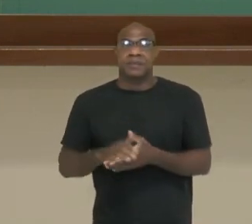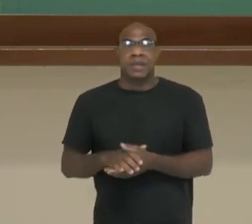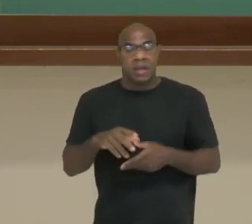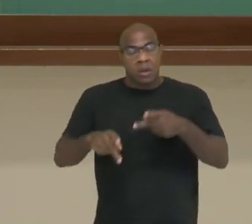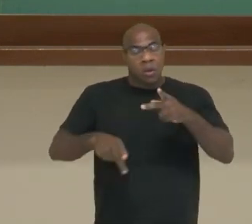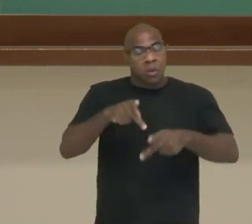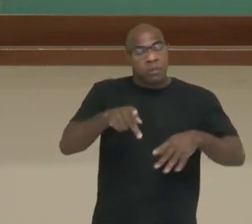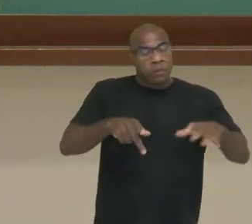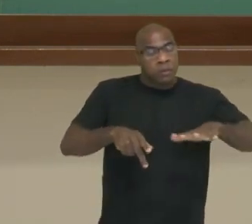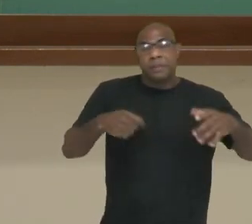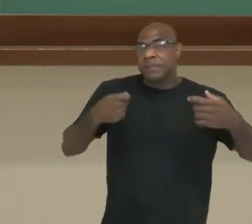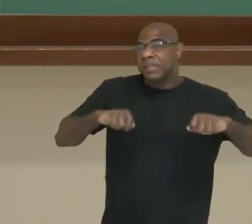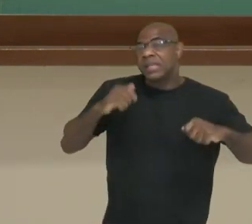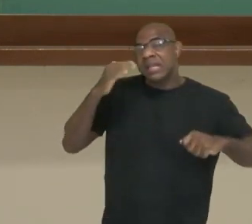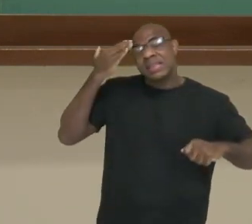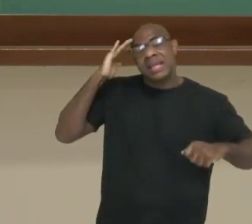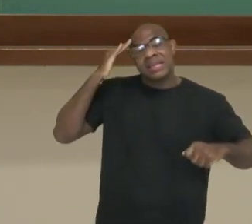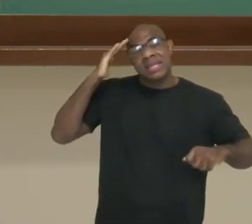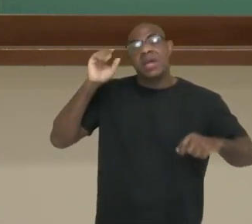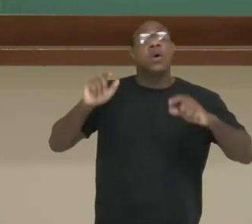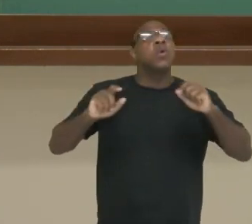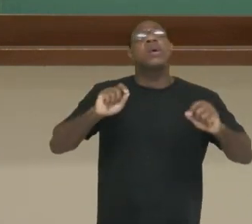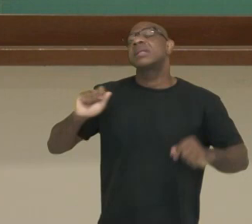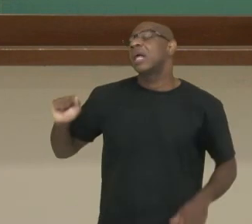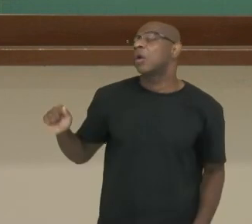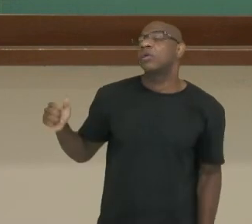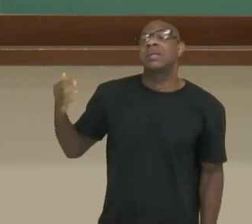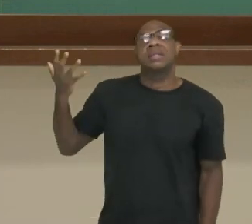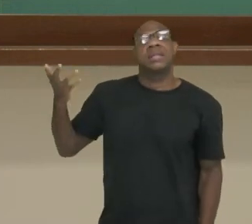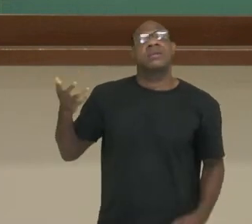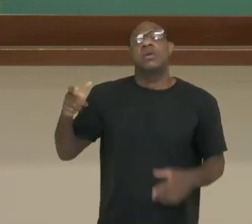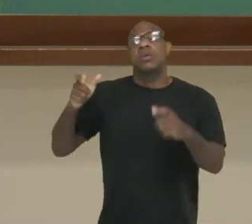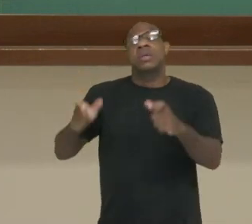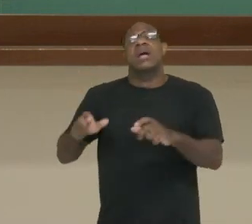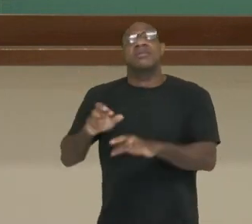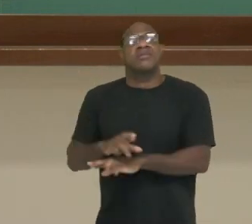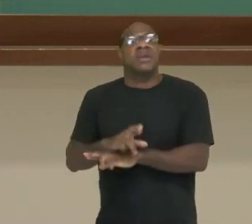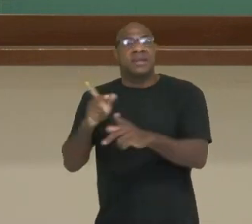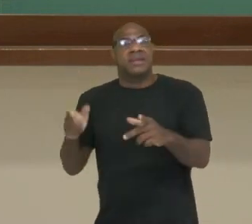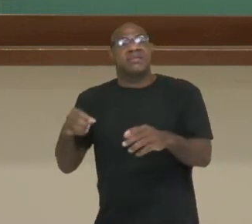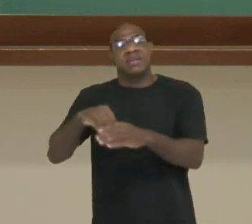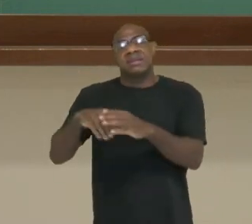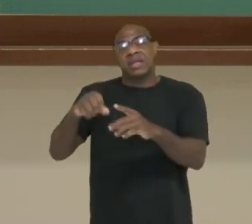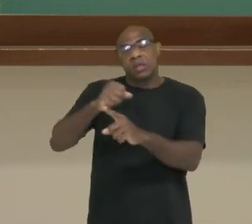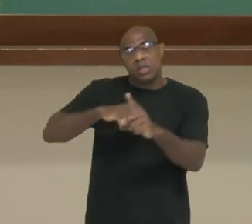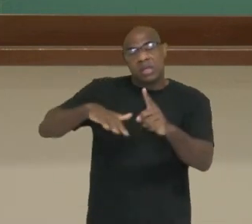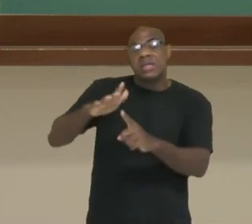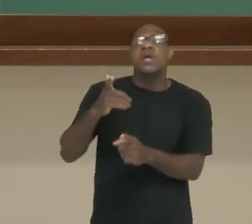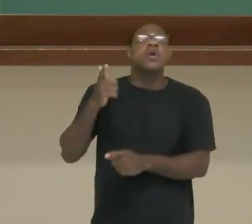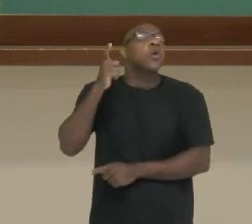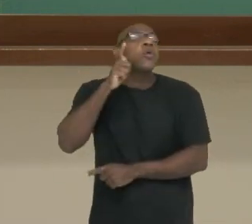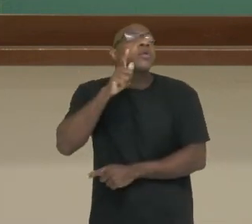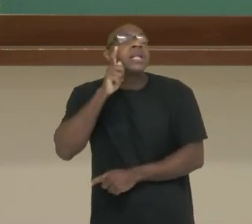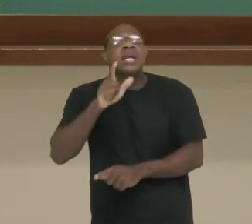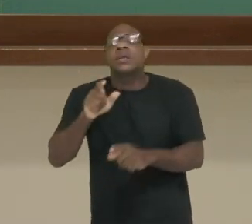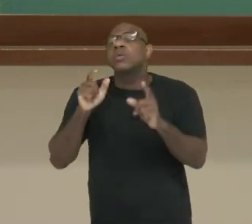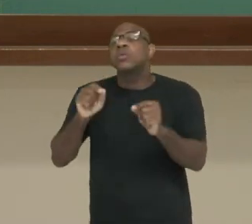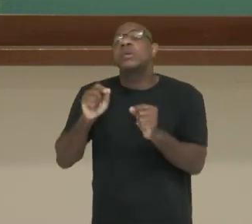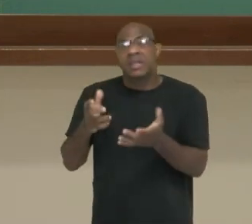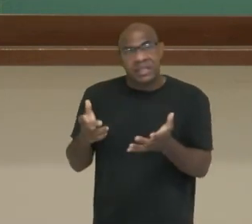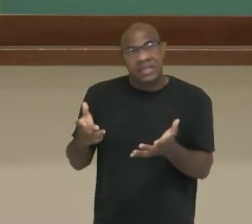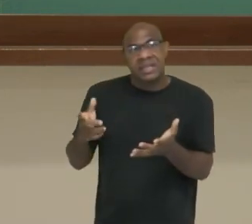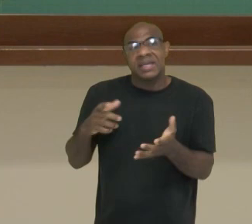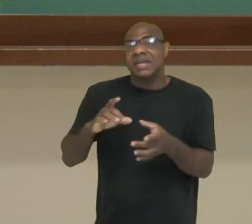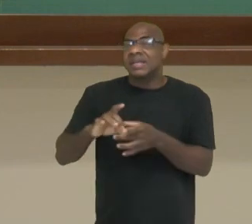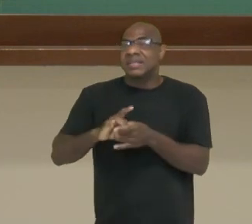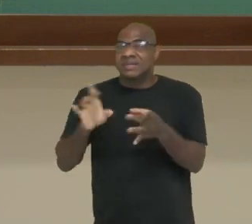consiga entender, né, esses lugares diferentes dentro da sociedade e consigam, essa figura do oprimido, deixar